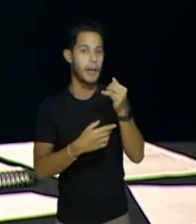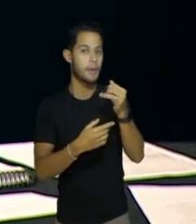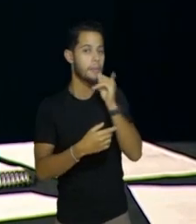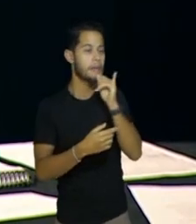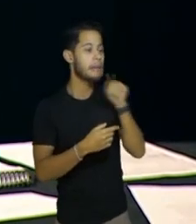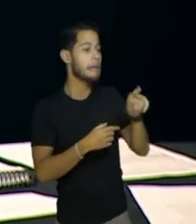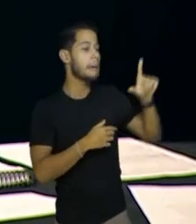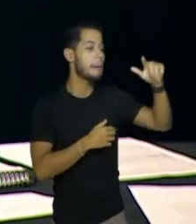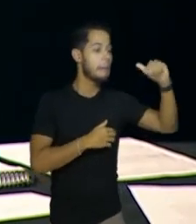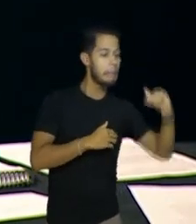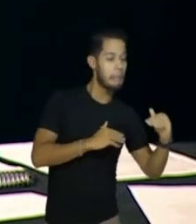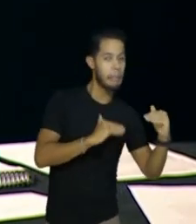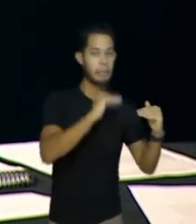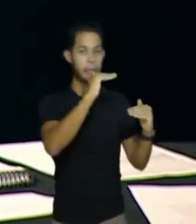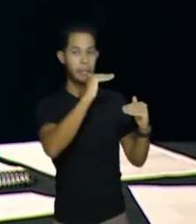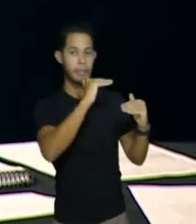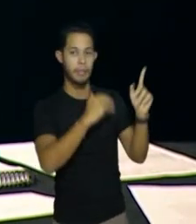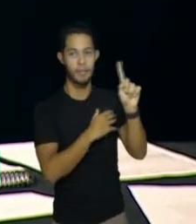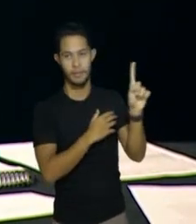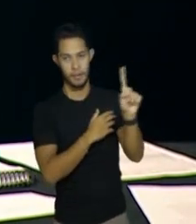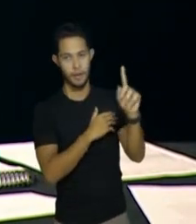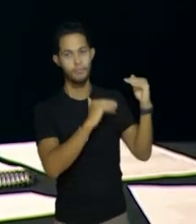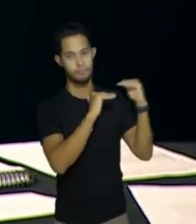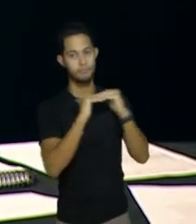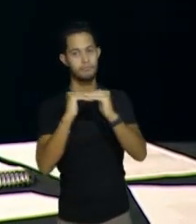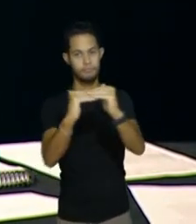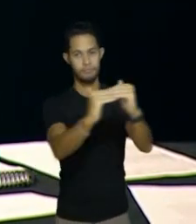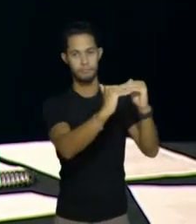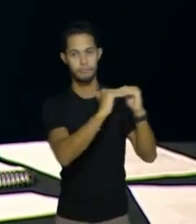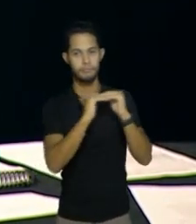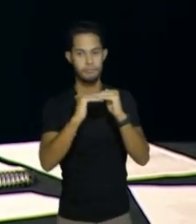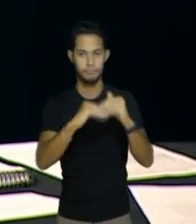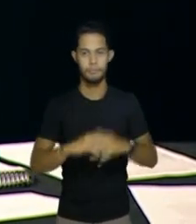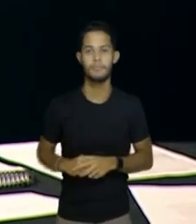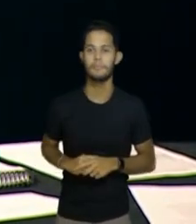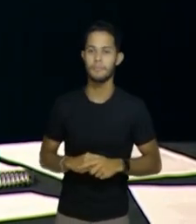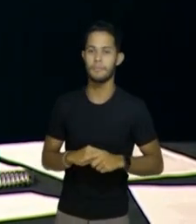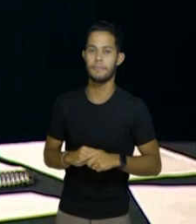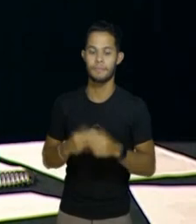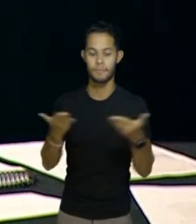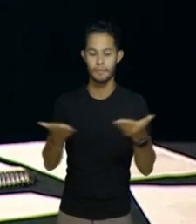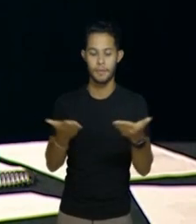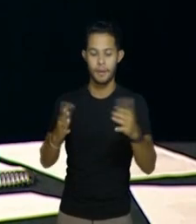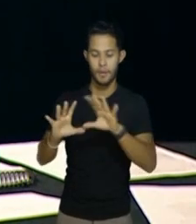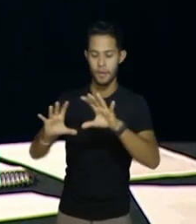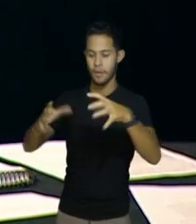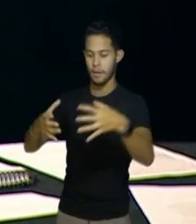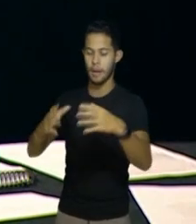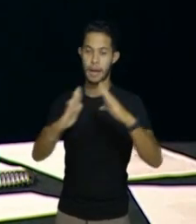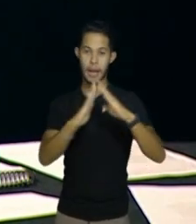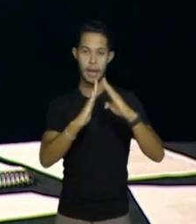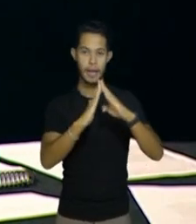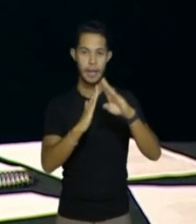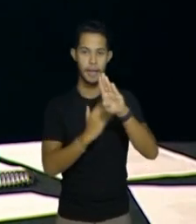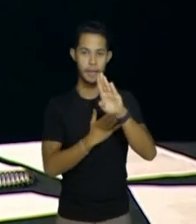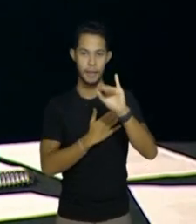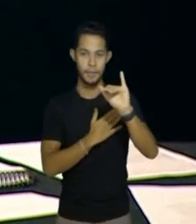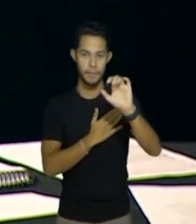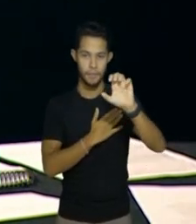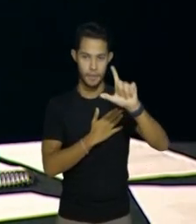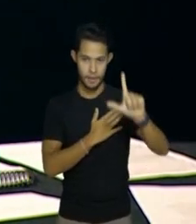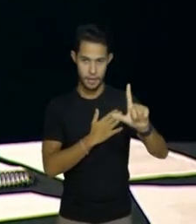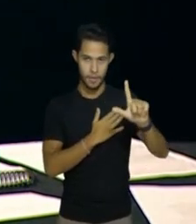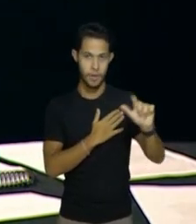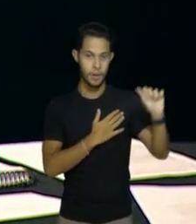iguais. Agora vamos ouvir a entidade Casa Biel, Associação Gabriel Costa